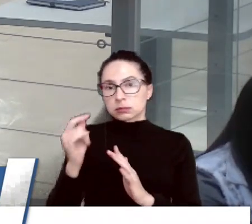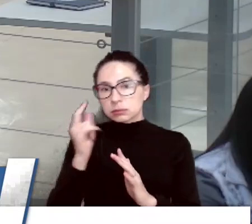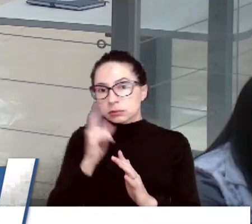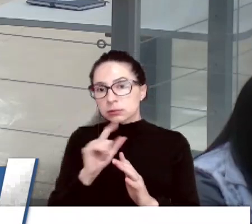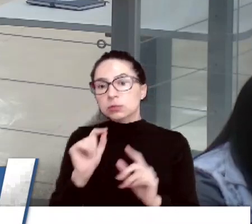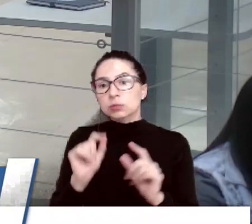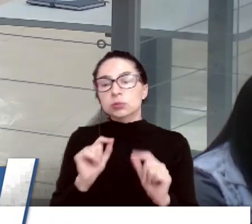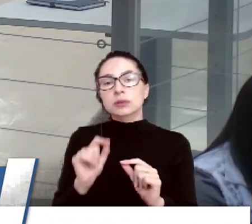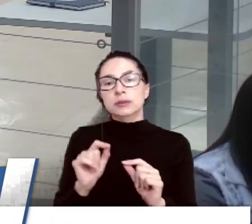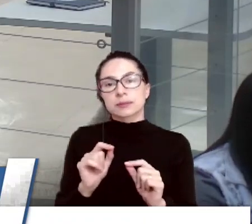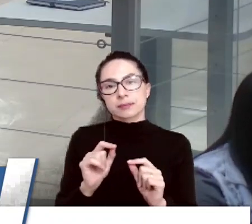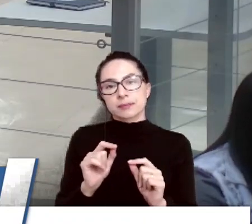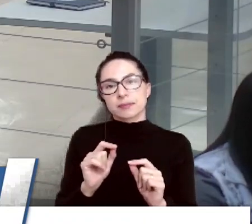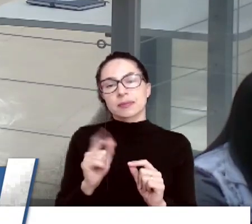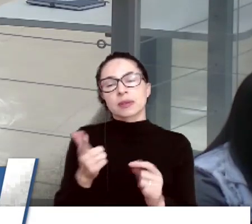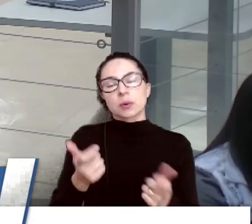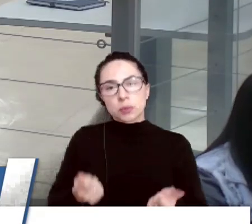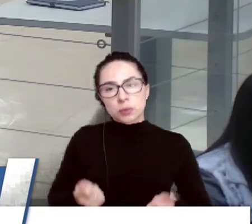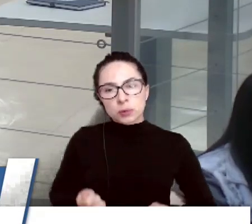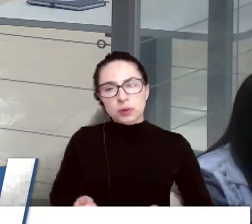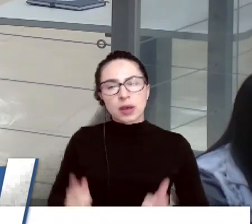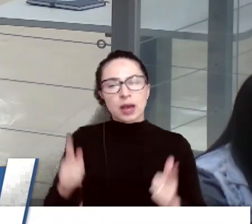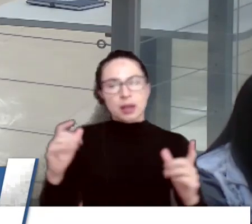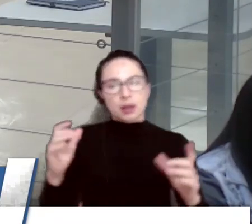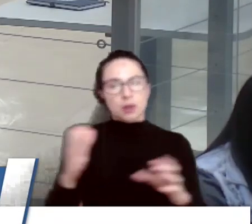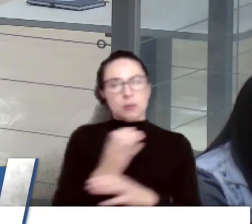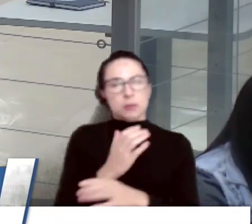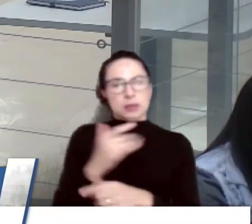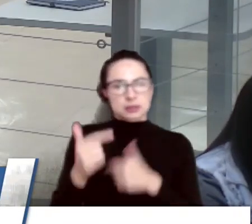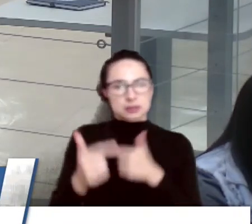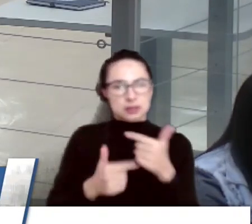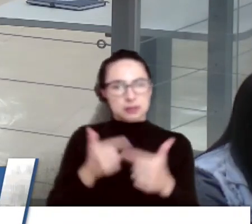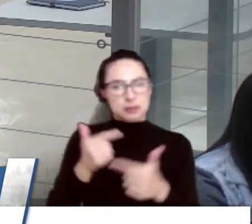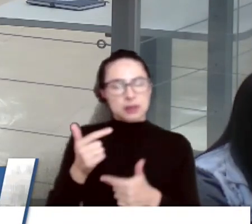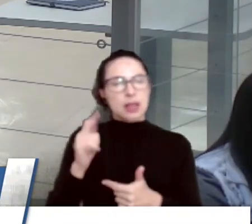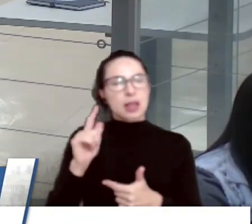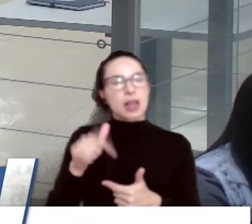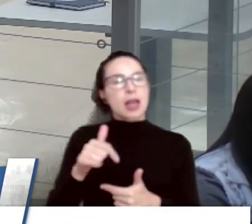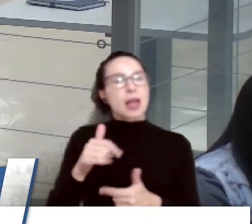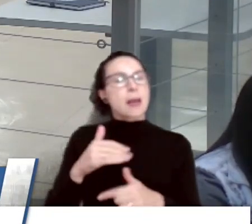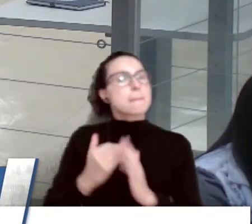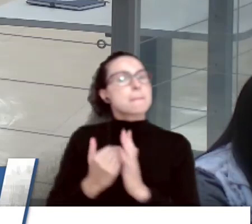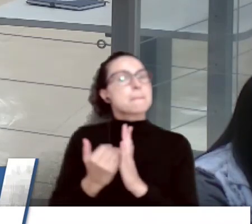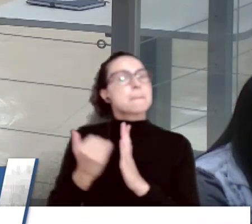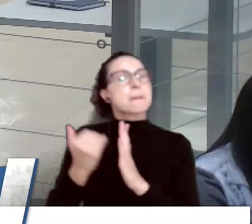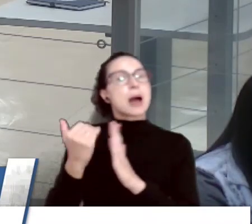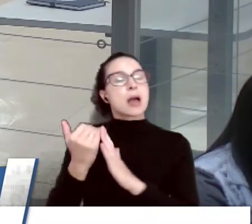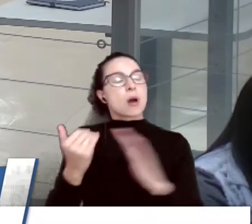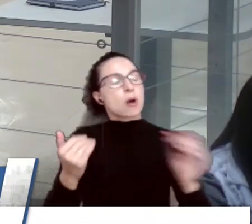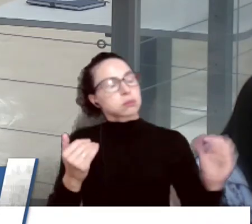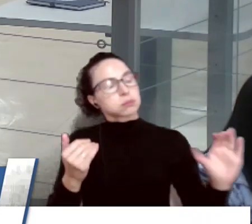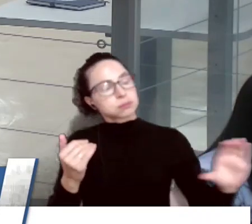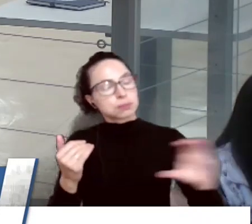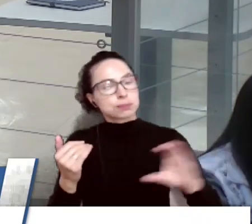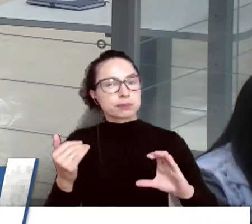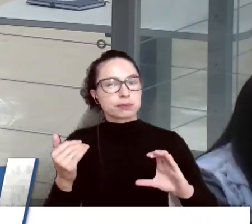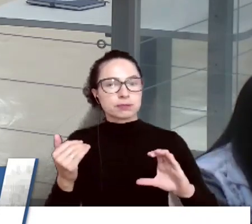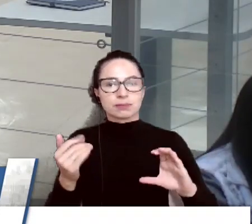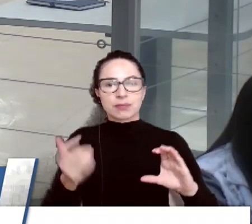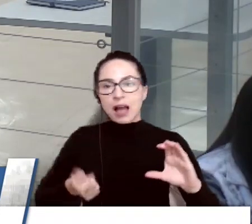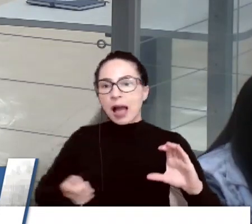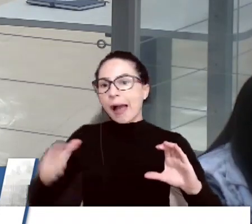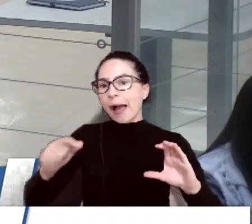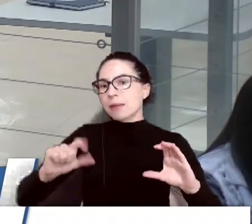que as despesas totais do serviço são sempre maiores do que as receitas, porque